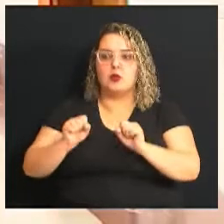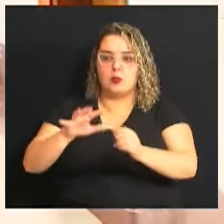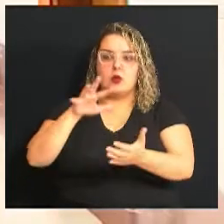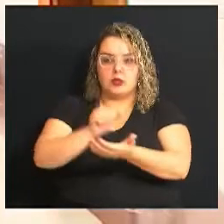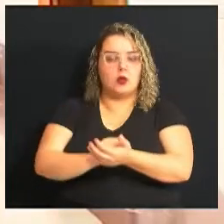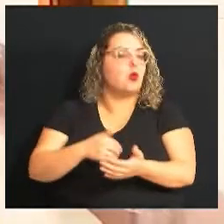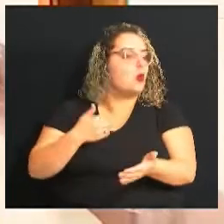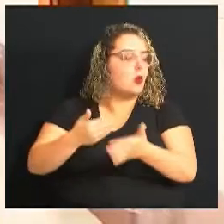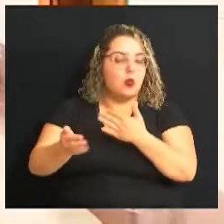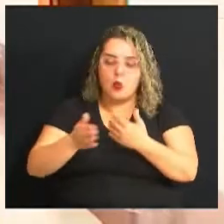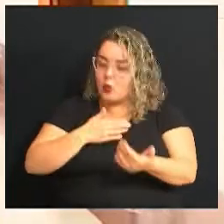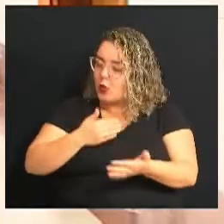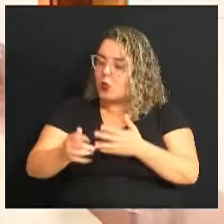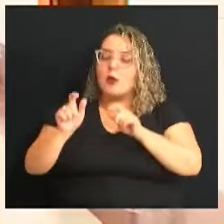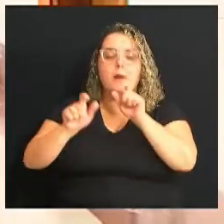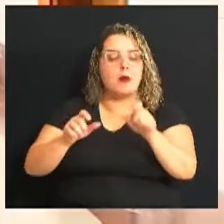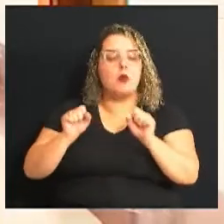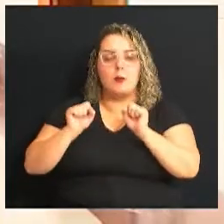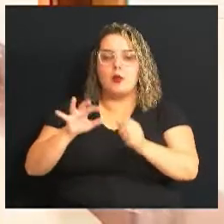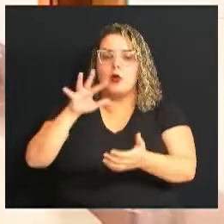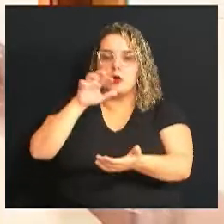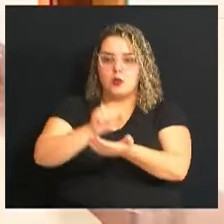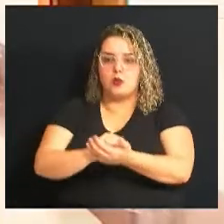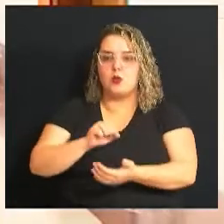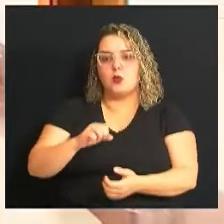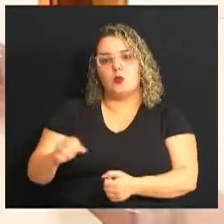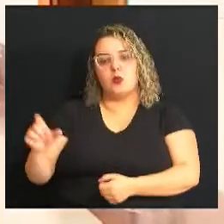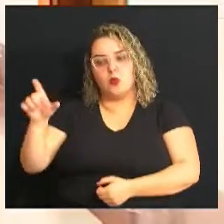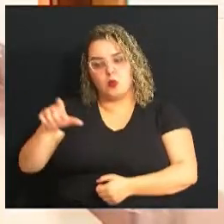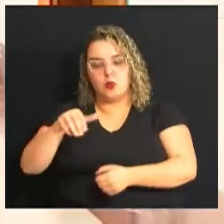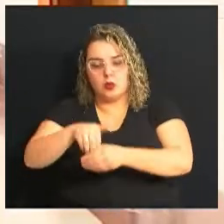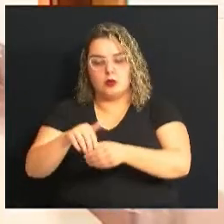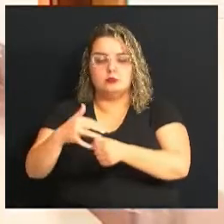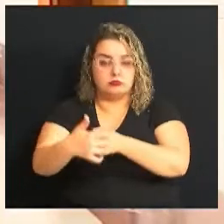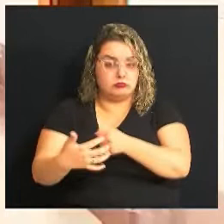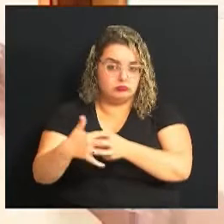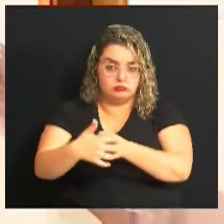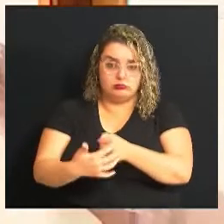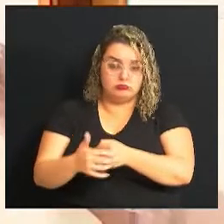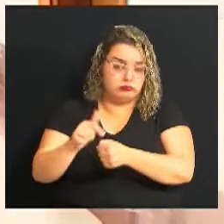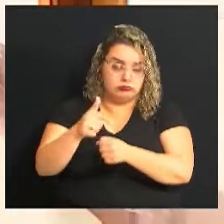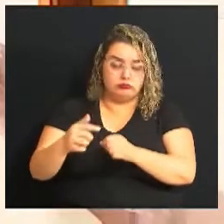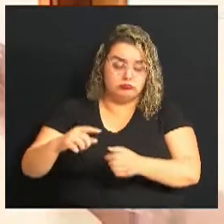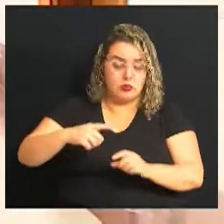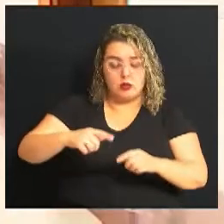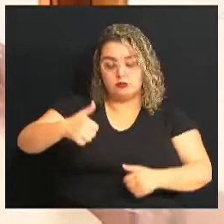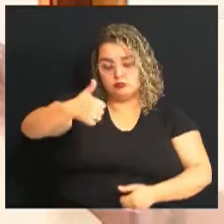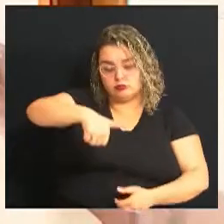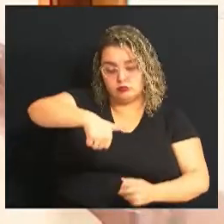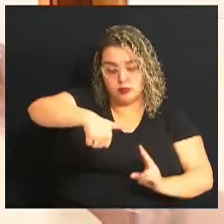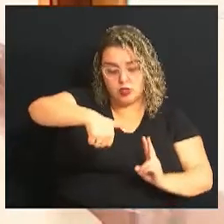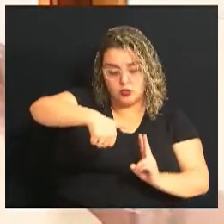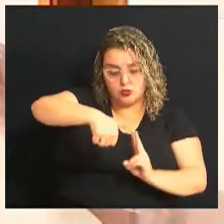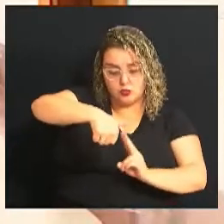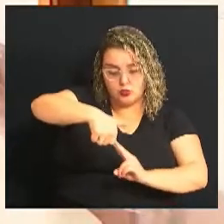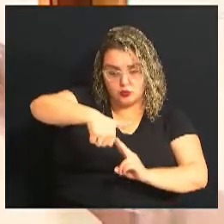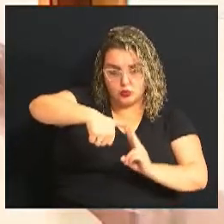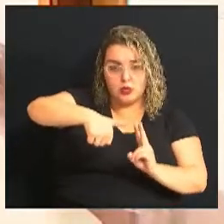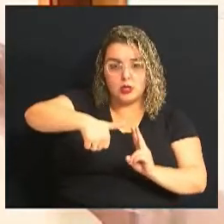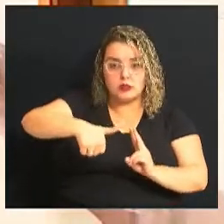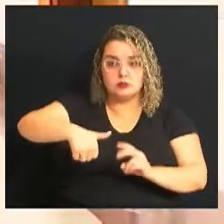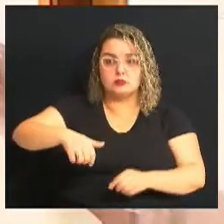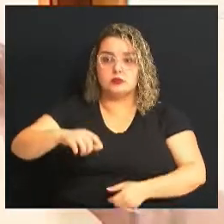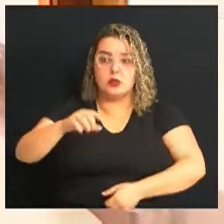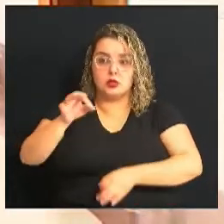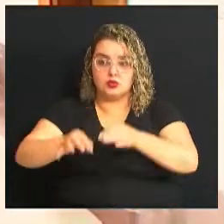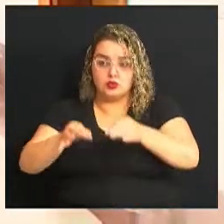qualquer pessoa pode baixar o e-título, mesmo não tendo a biometria cadastrada na Justiça Eleitoral. A diferença é